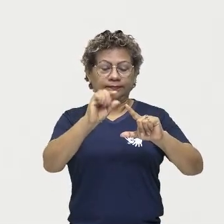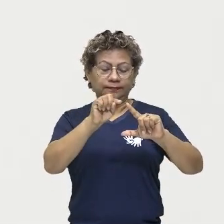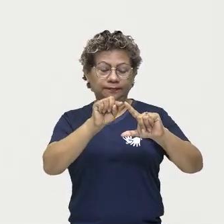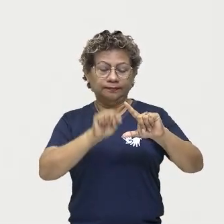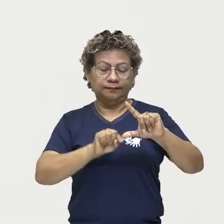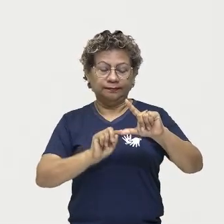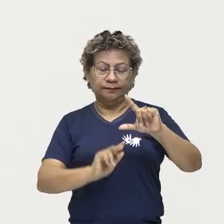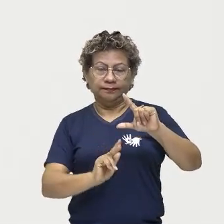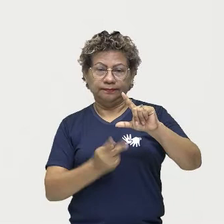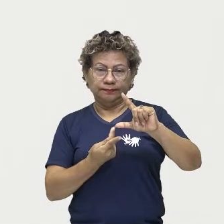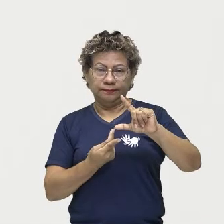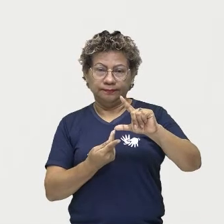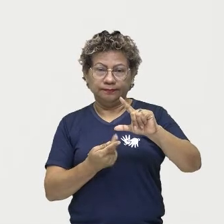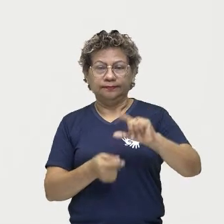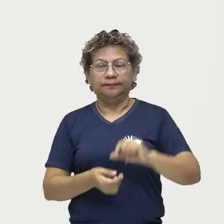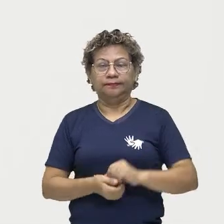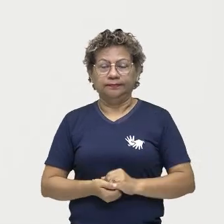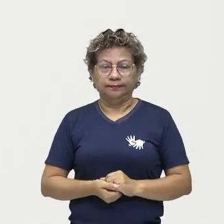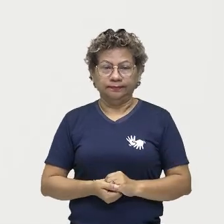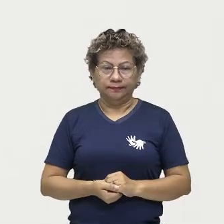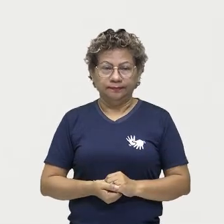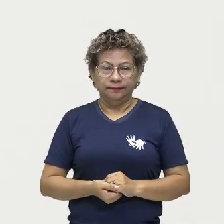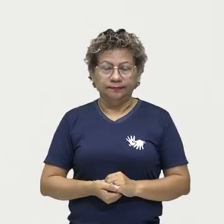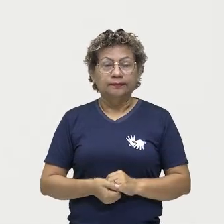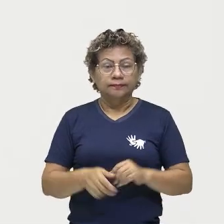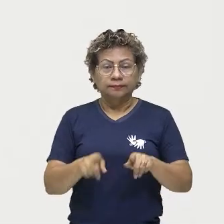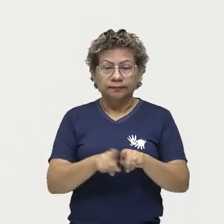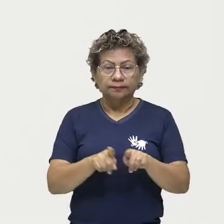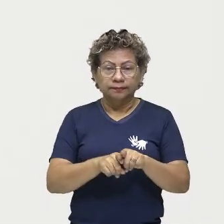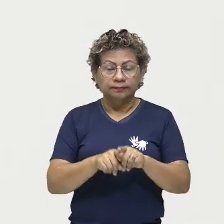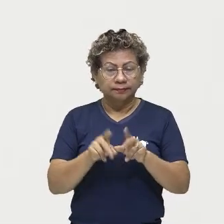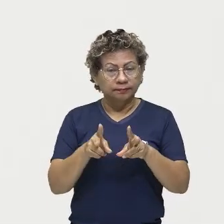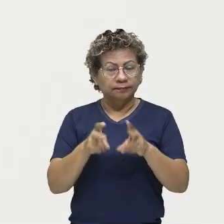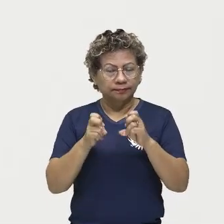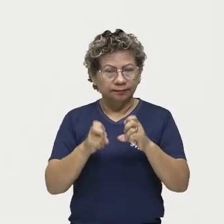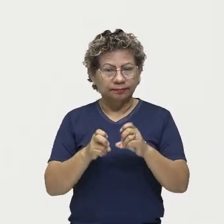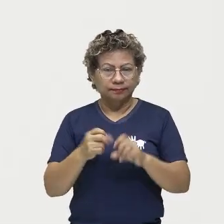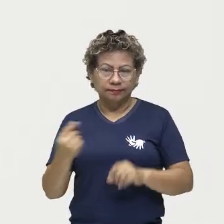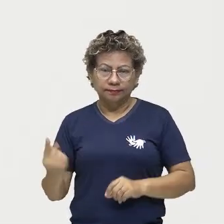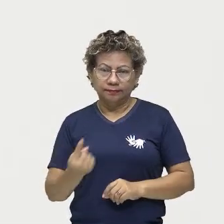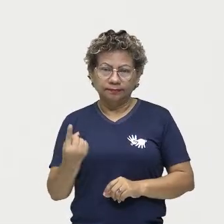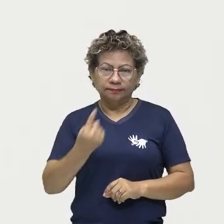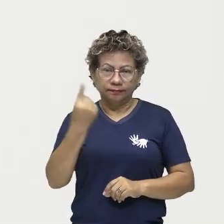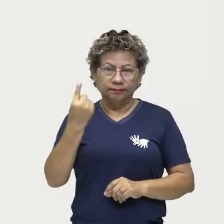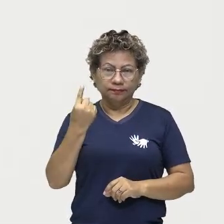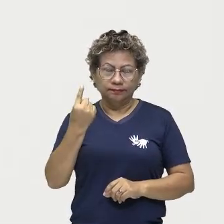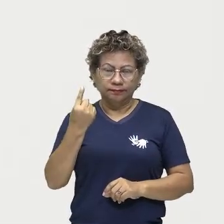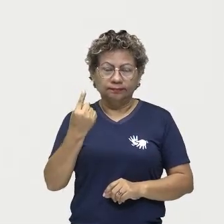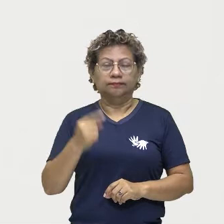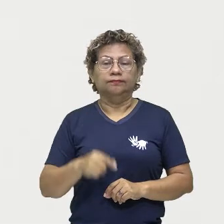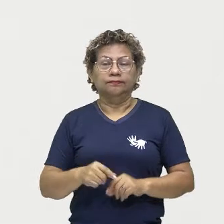linha vermelha, que representa a altura relativa ao lado AB.